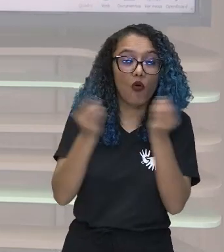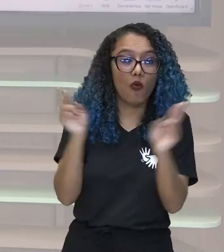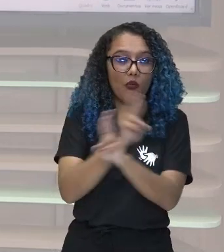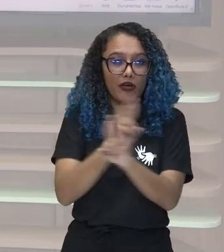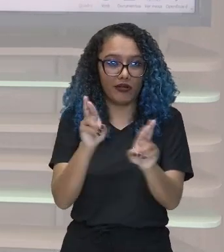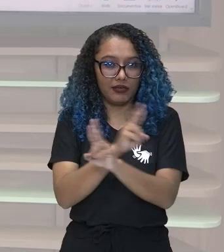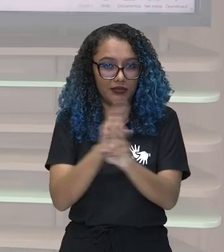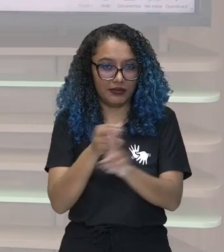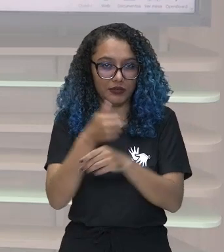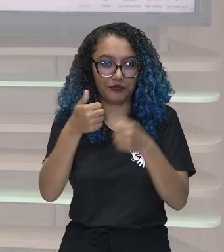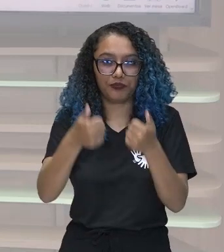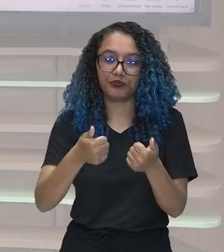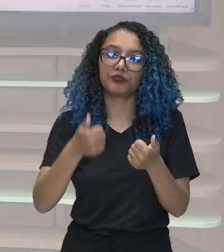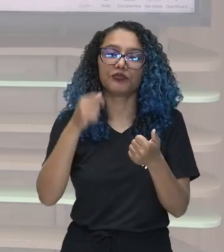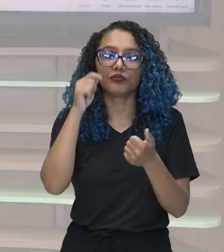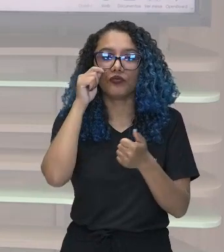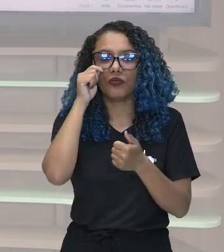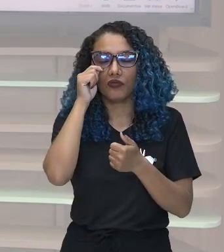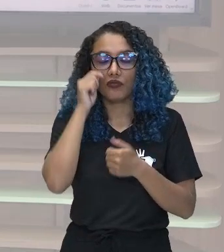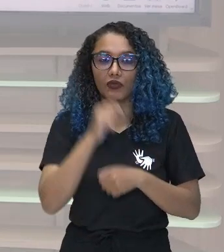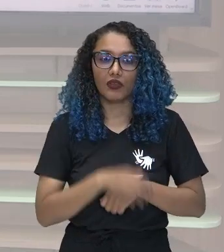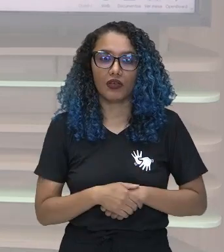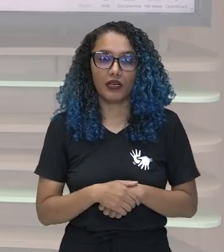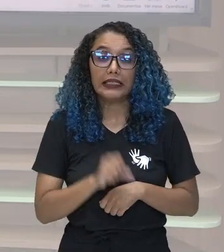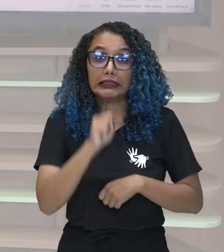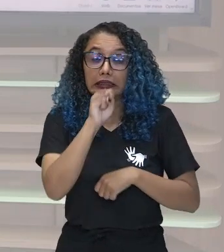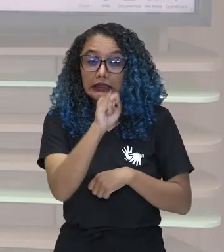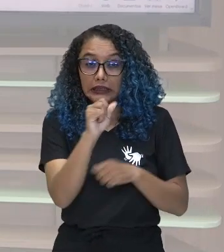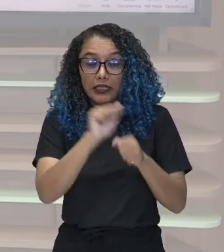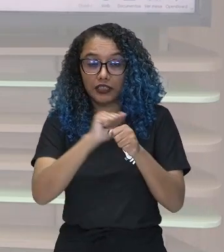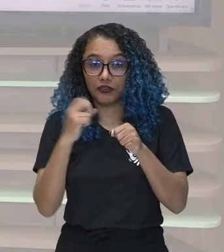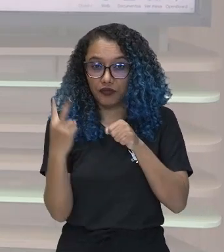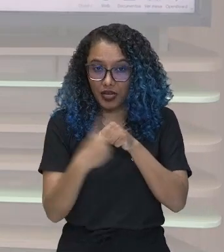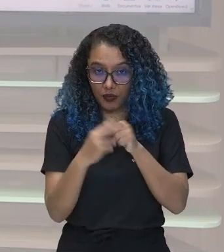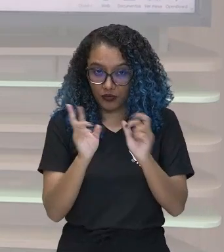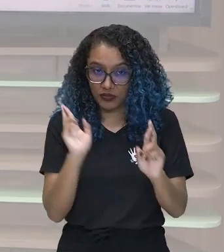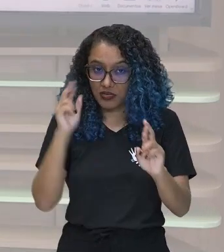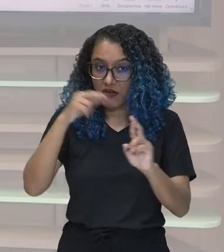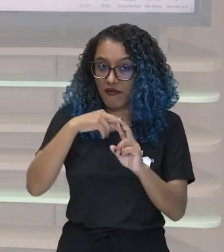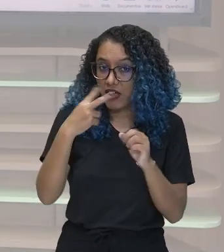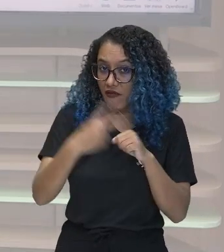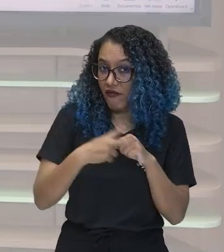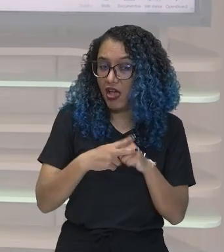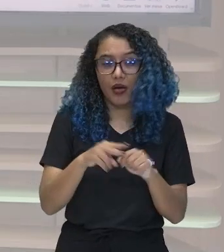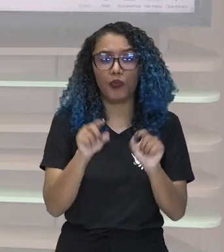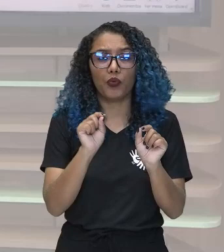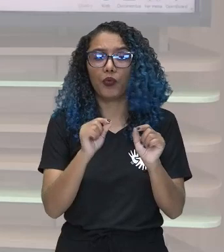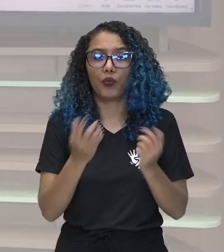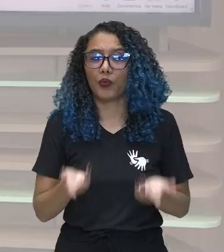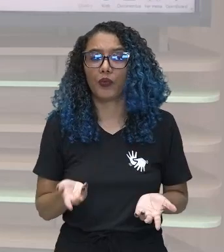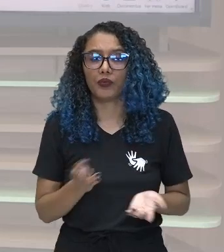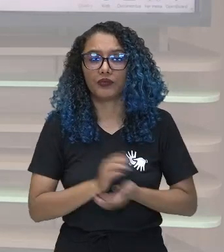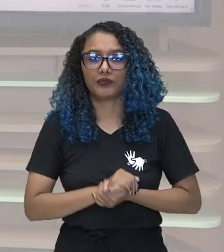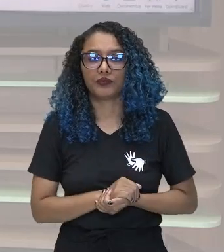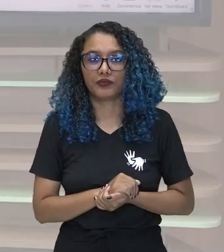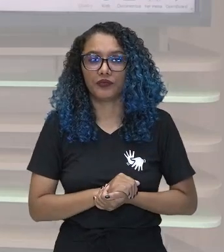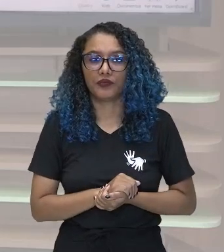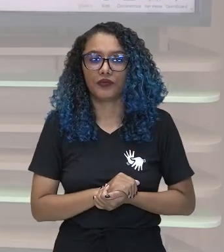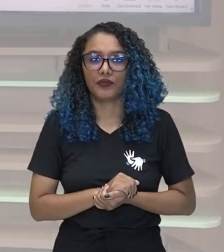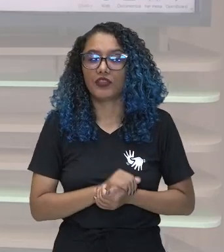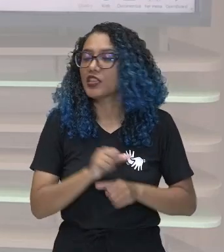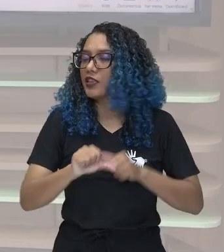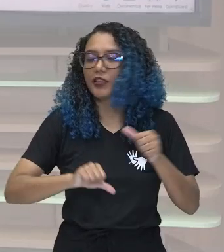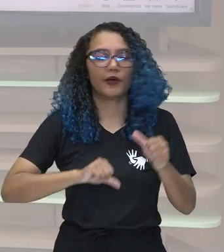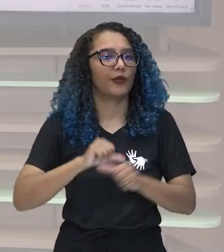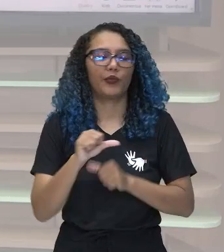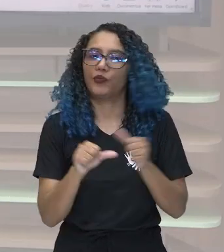Então, quando ele for um advérbio, estiver relacionado com o verbo, ele não muda.